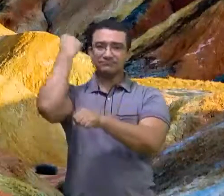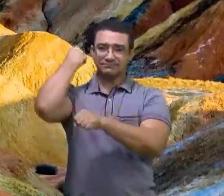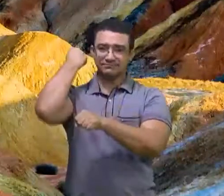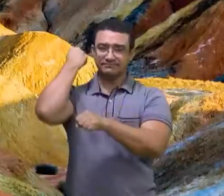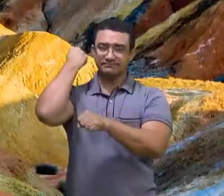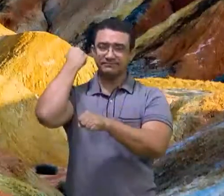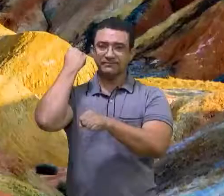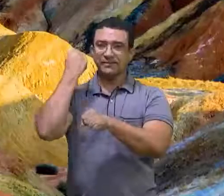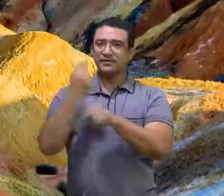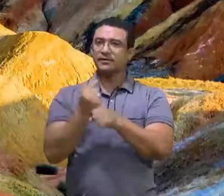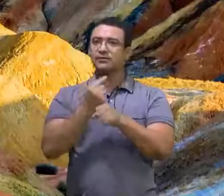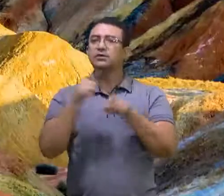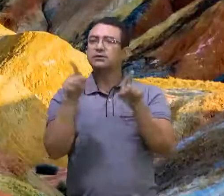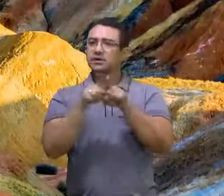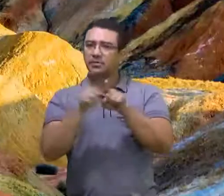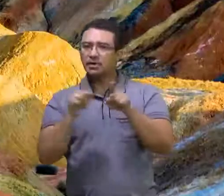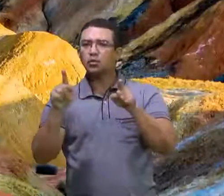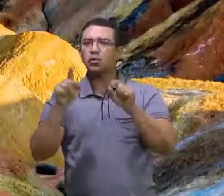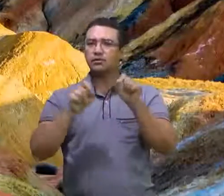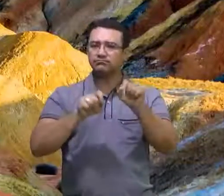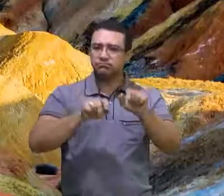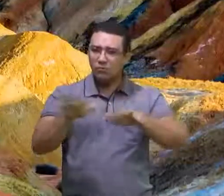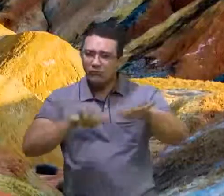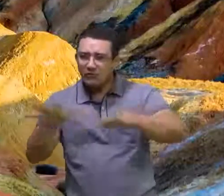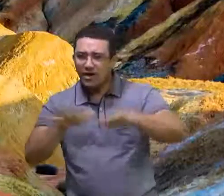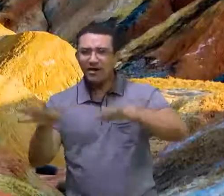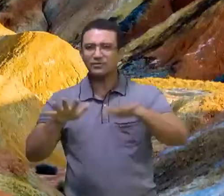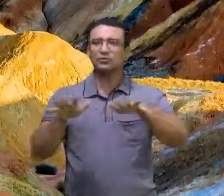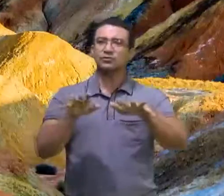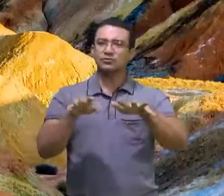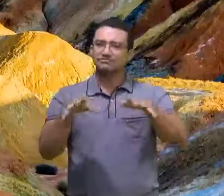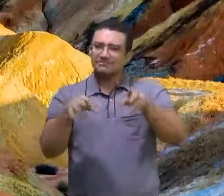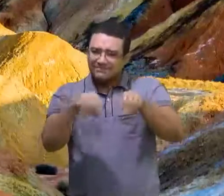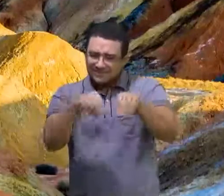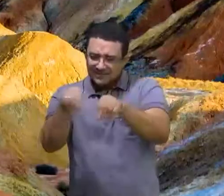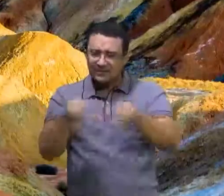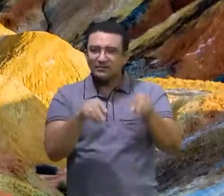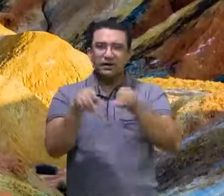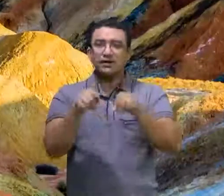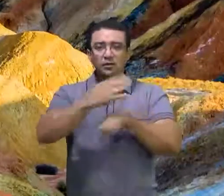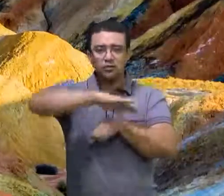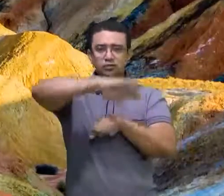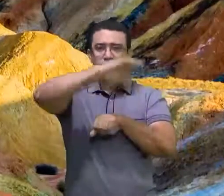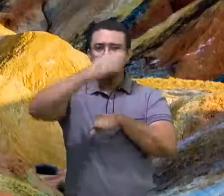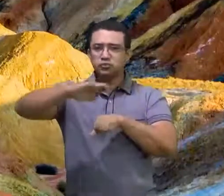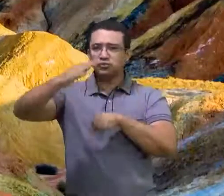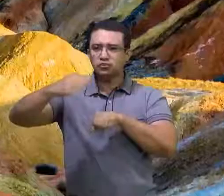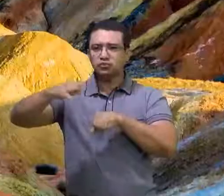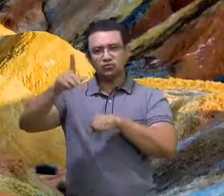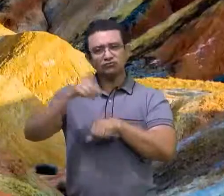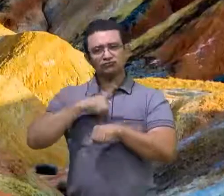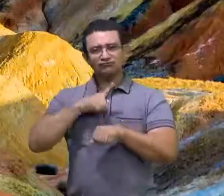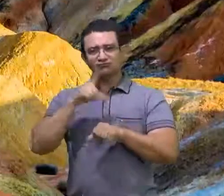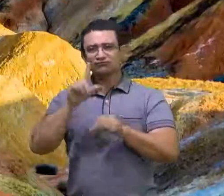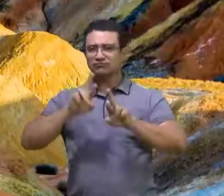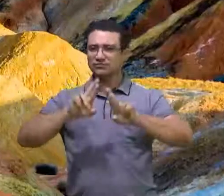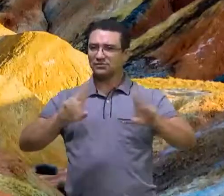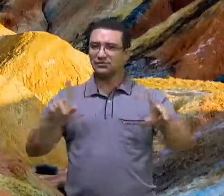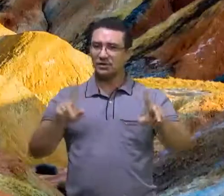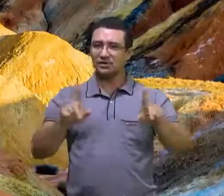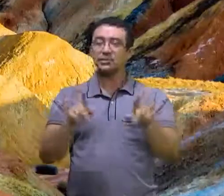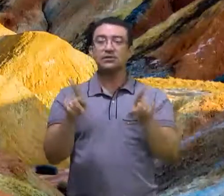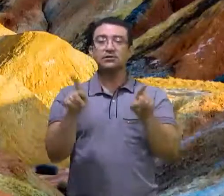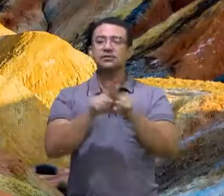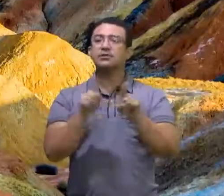Não é? E devido aí à movimentação das placas tectônicas, né, a gente tem a formação desse relevo diferenciado. E também